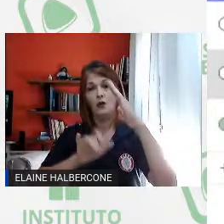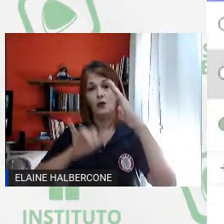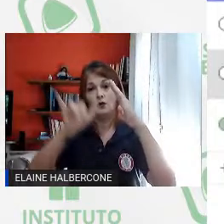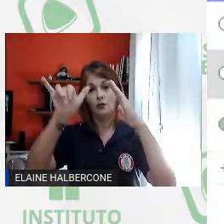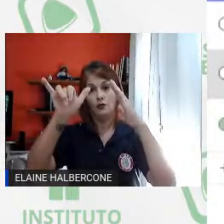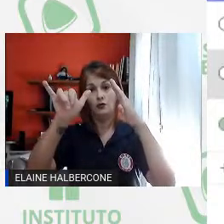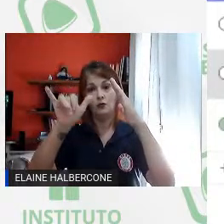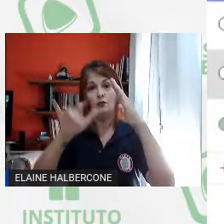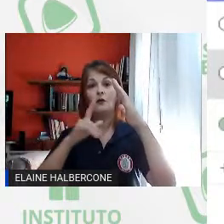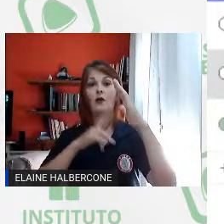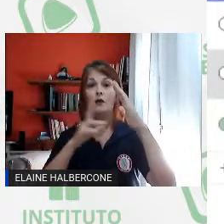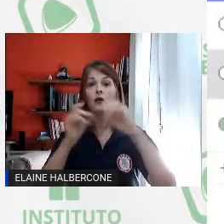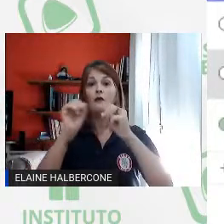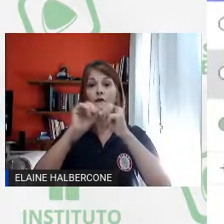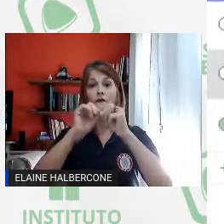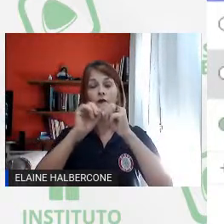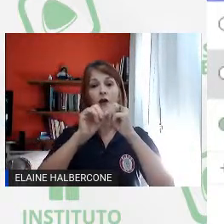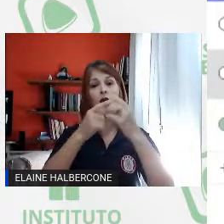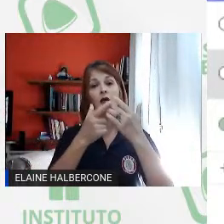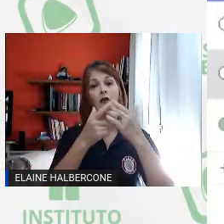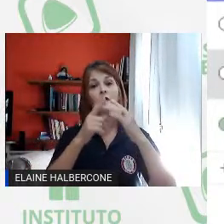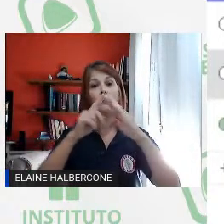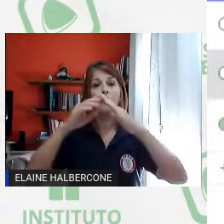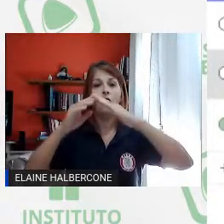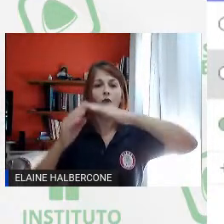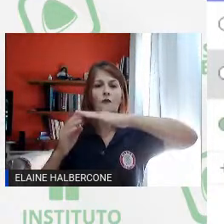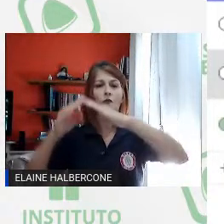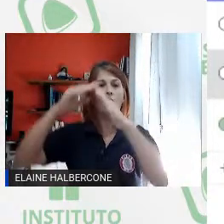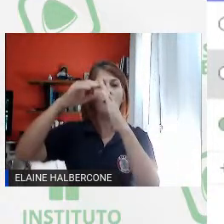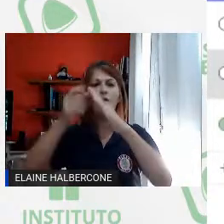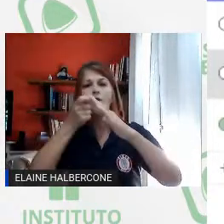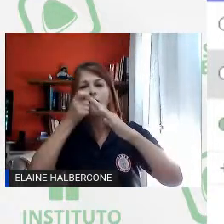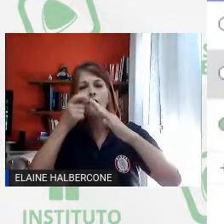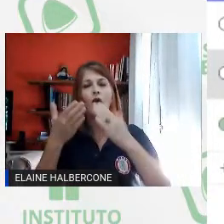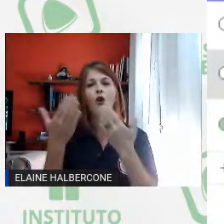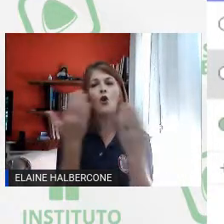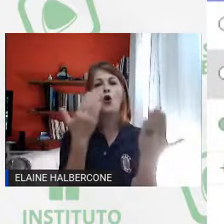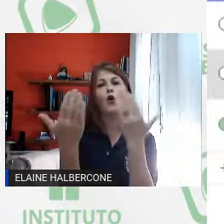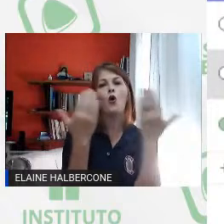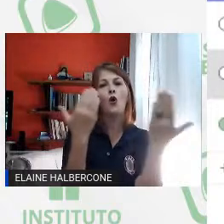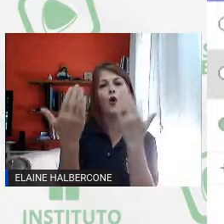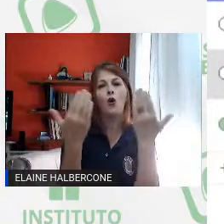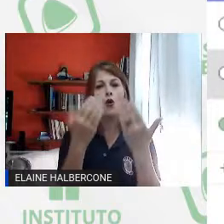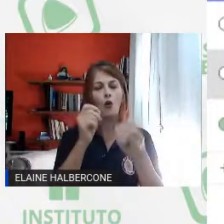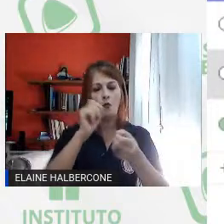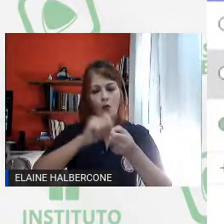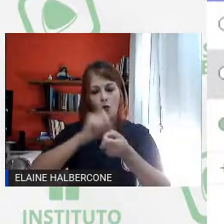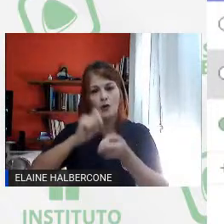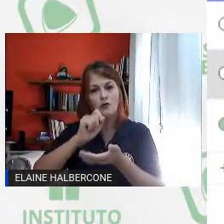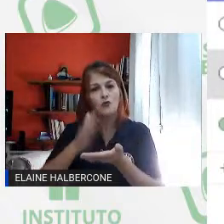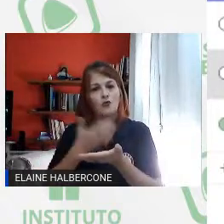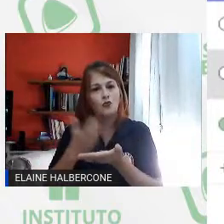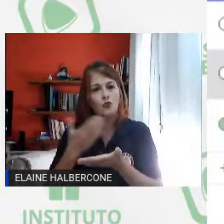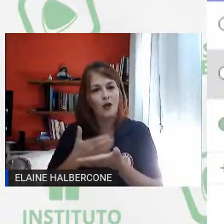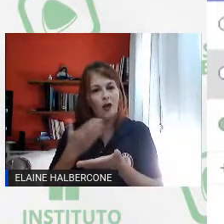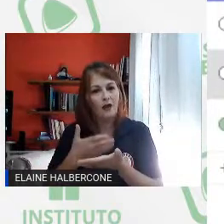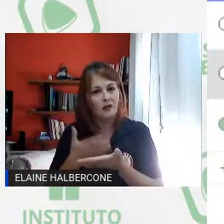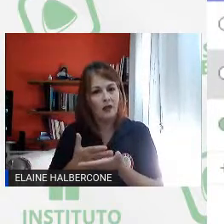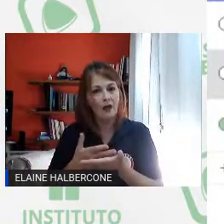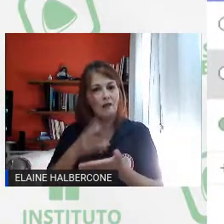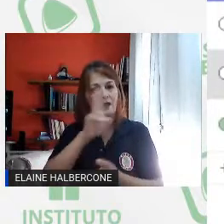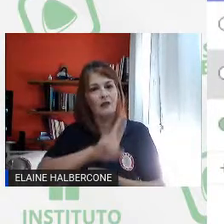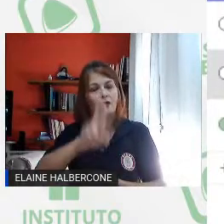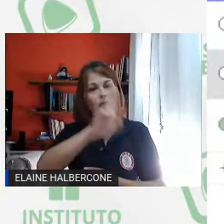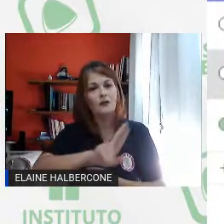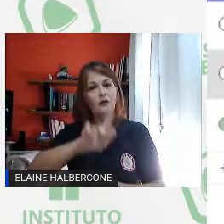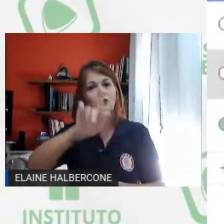assim eles podem manusear, verificar e comparar com as resoluções que eles fazem. A utilização do GeoGebra é de